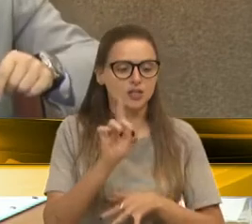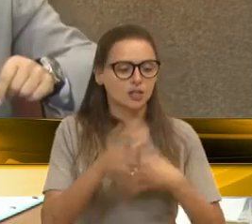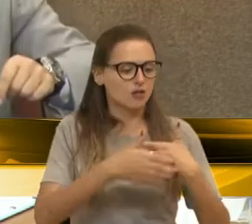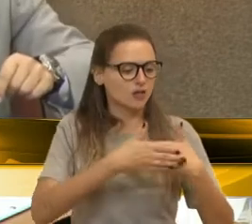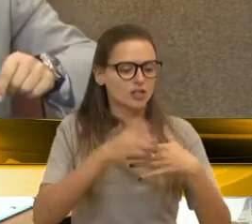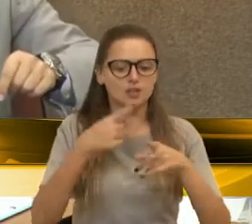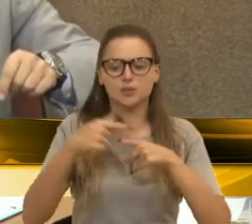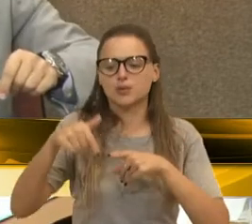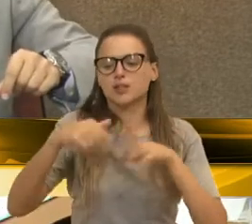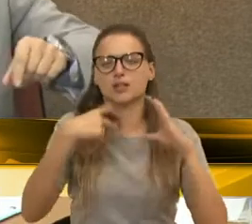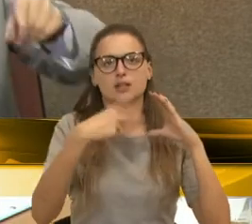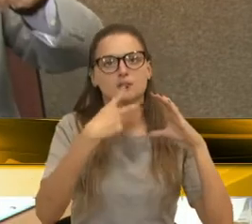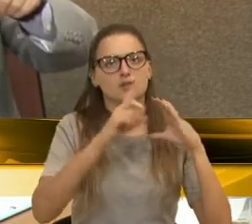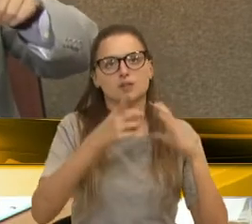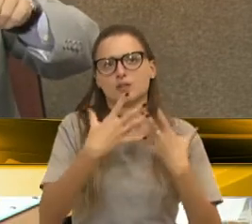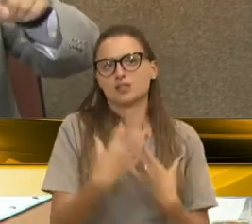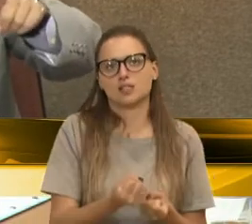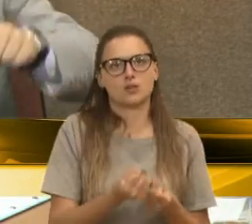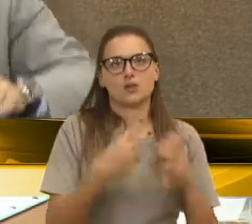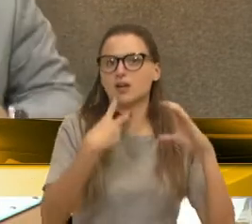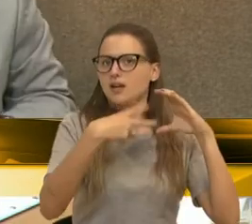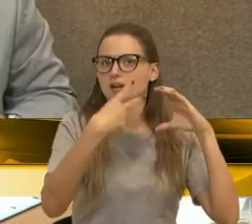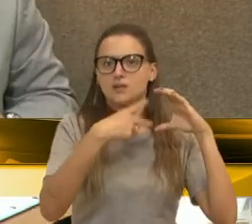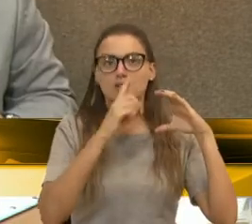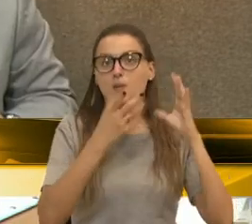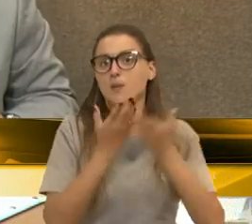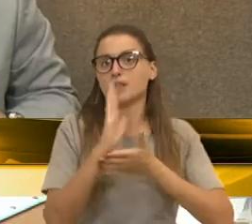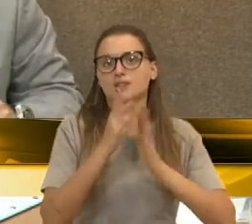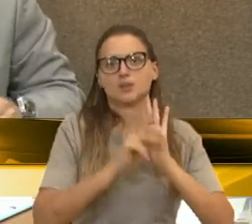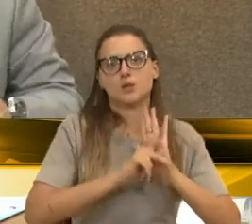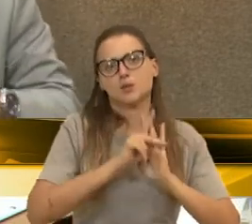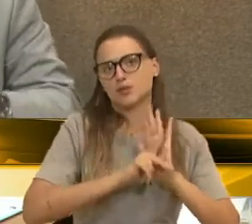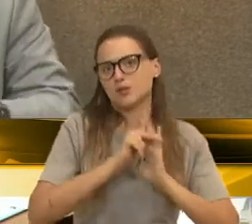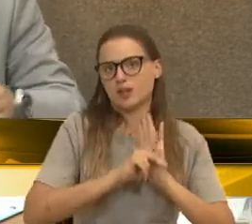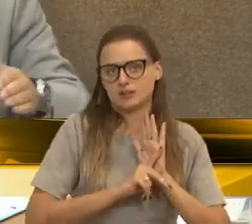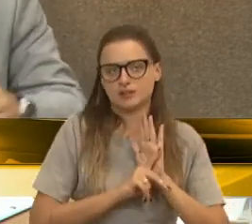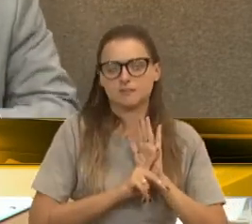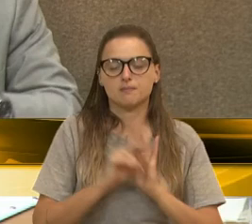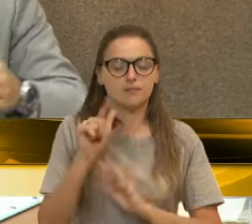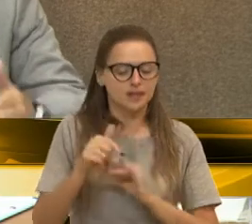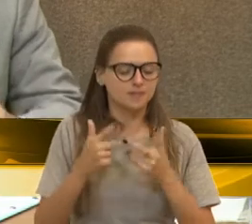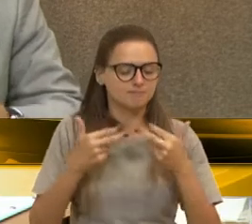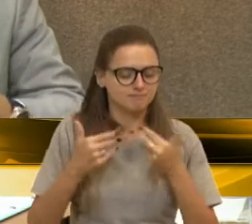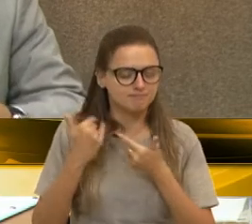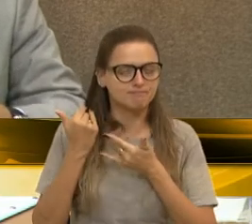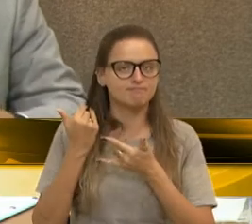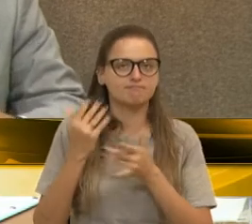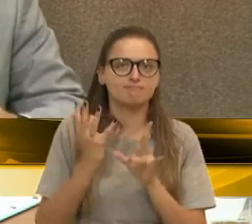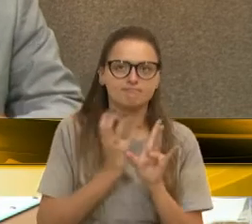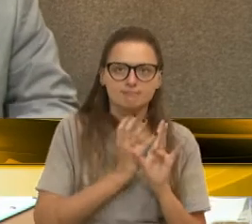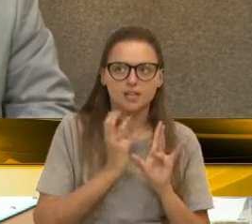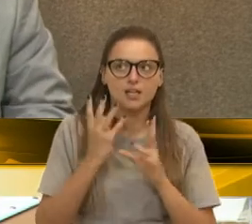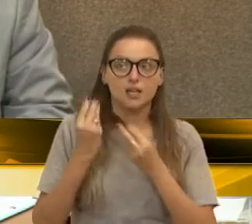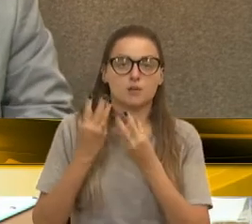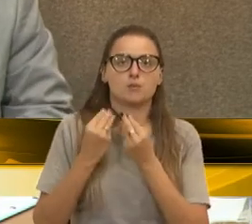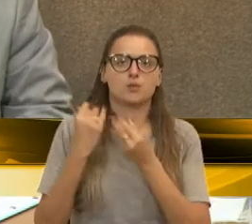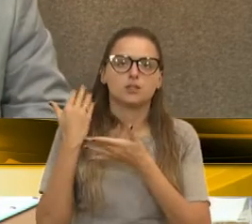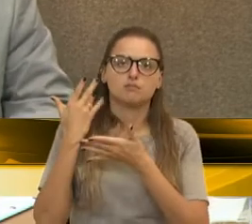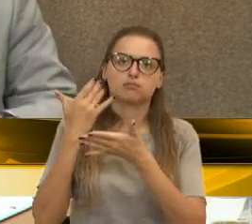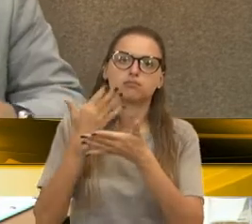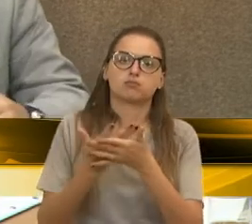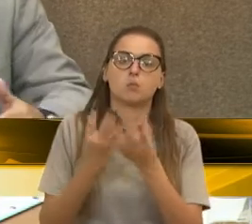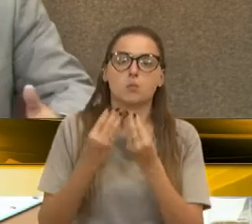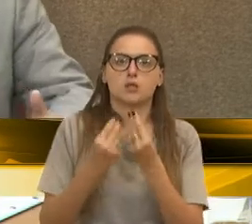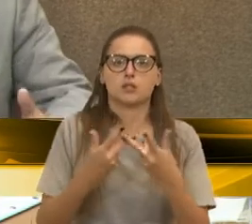não permitiu. Não passou o projeto aqui na casa. Então, são situações que vêm se acumulando e é importante o senhor trazer essas